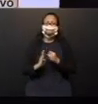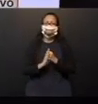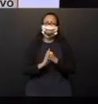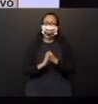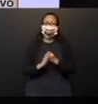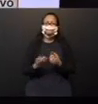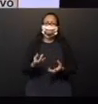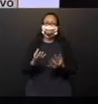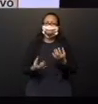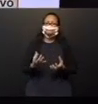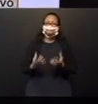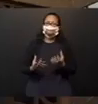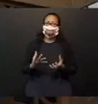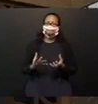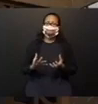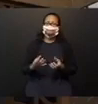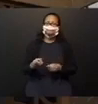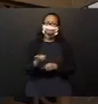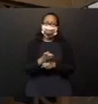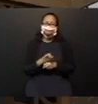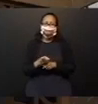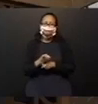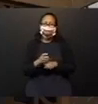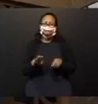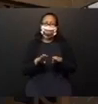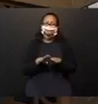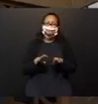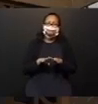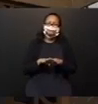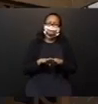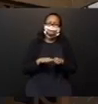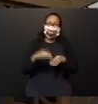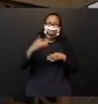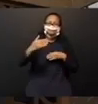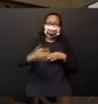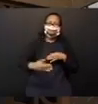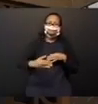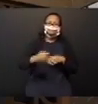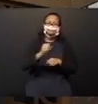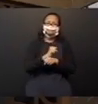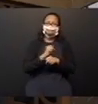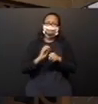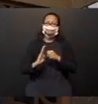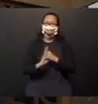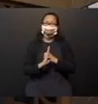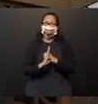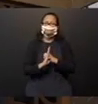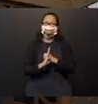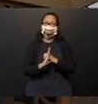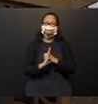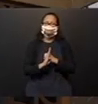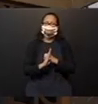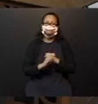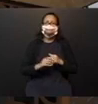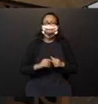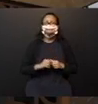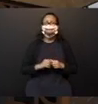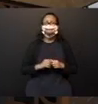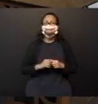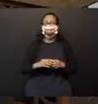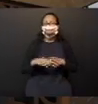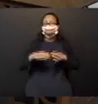fogão. Então, o adjetivo também pode vir à frente do substantivo, se referindo a ele, tá? Era